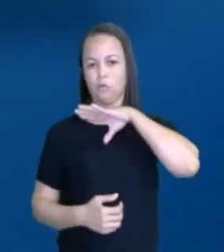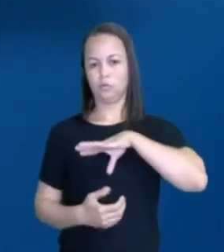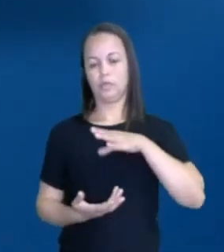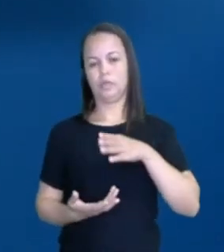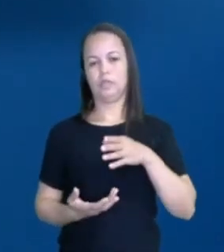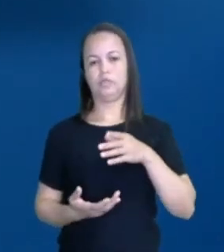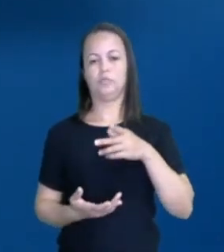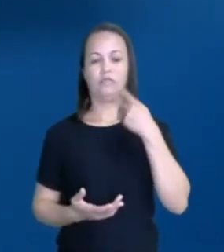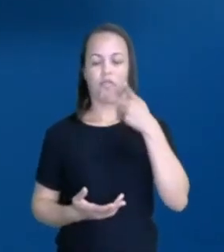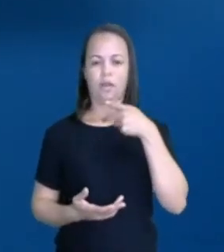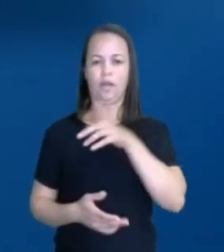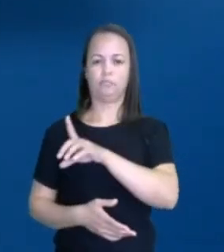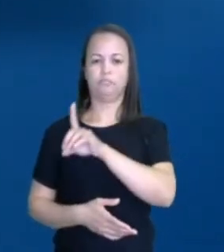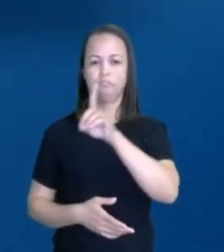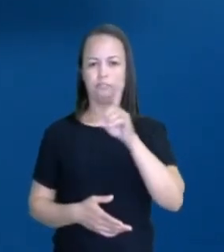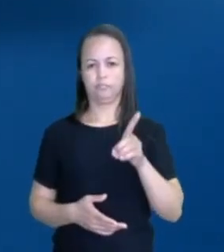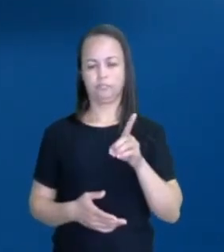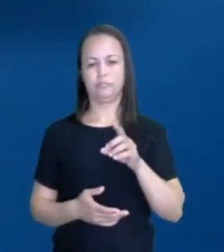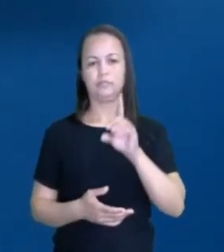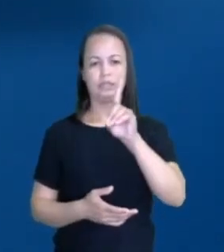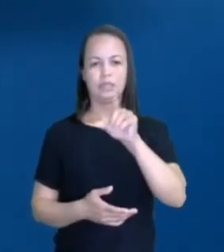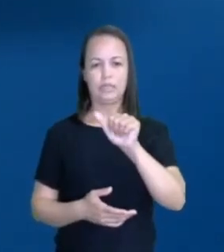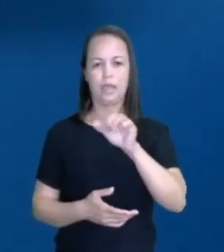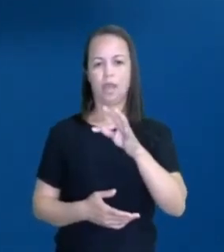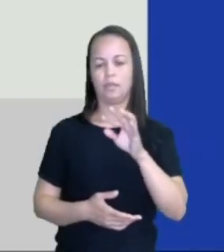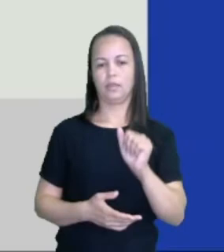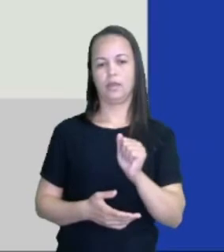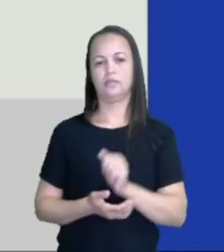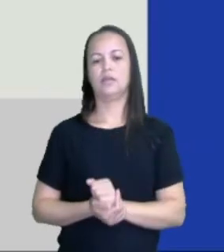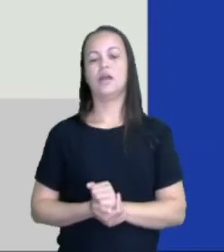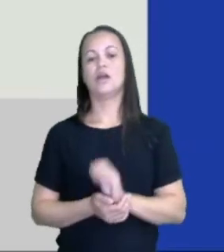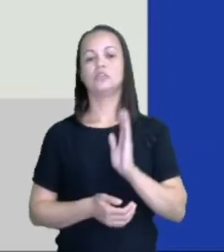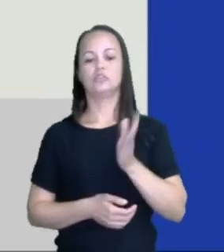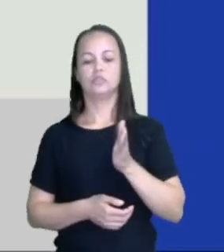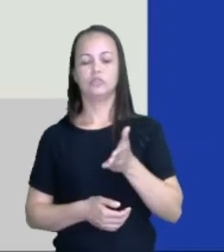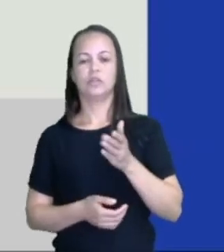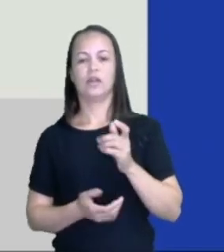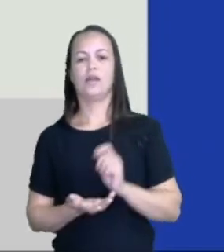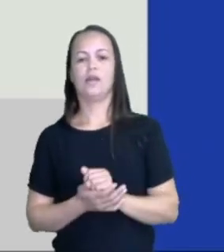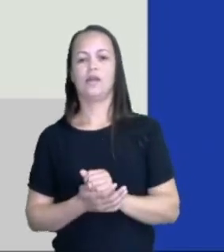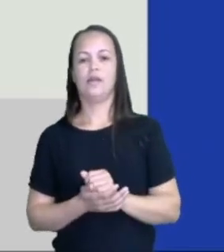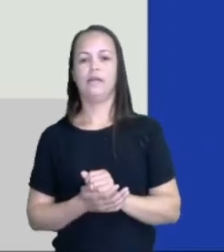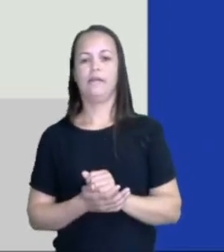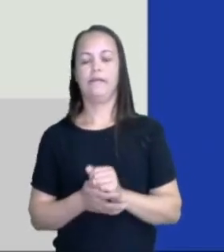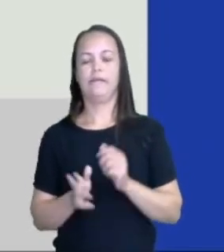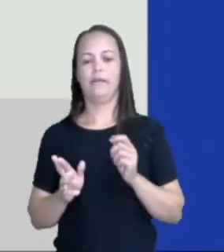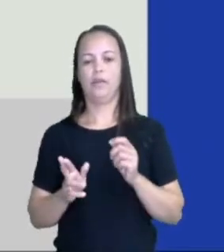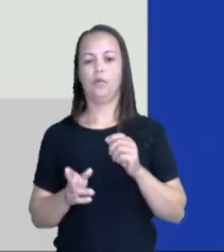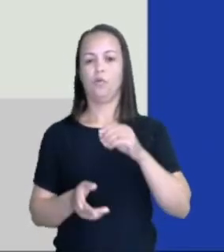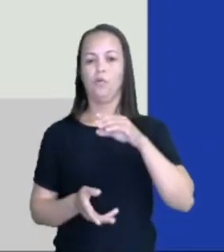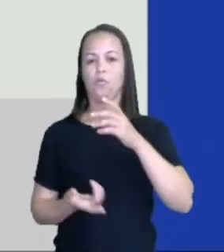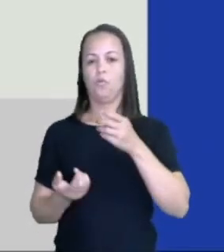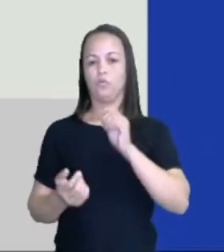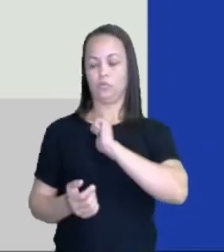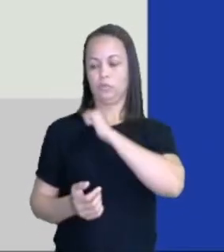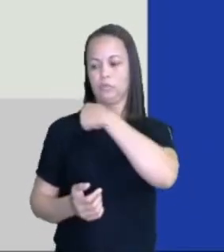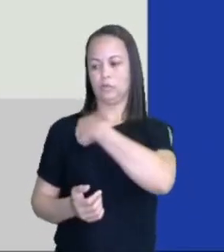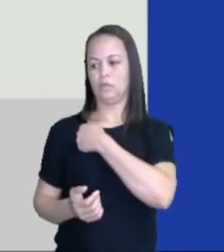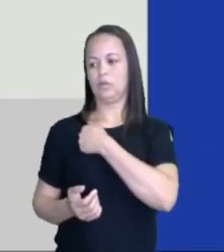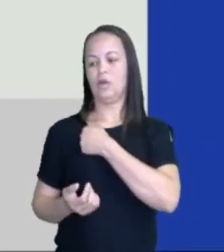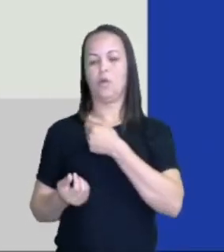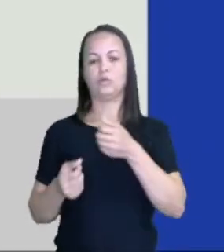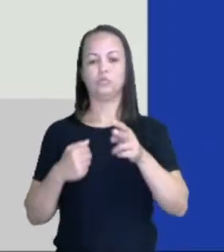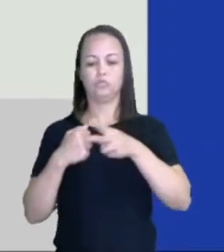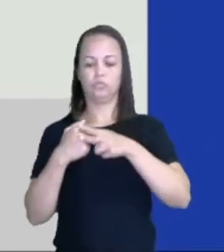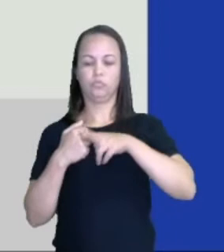de data. Já em espanhol, a gente usa o verbo estar. Essa é uma diferença entre os dois idiomas. Então,